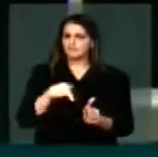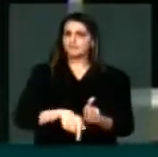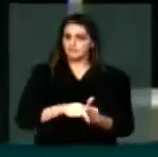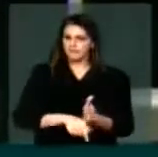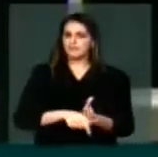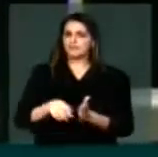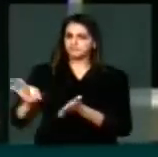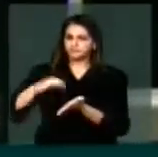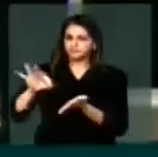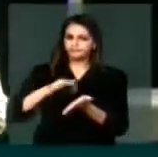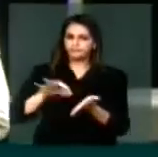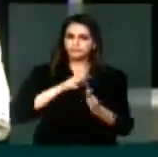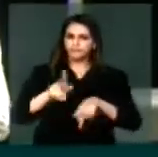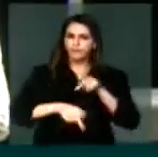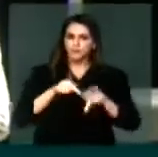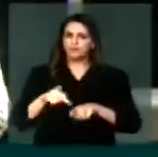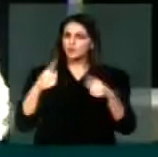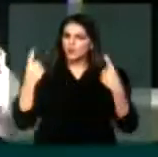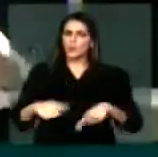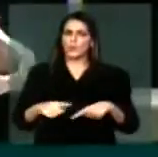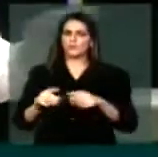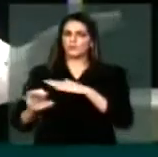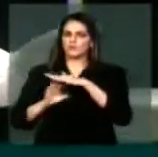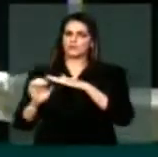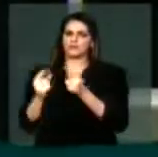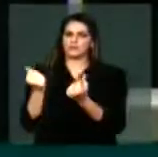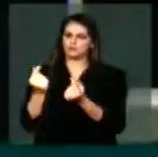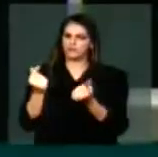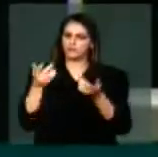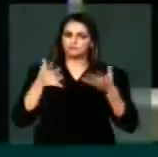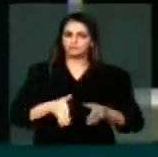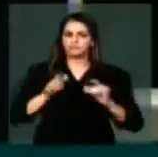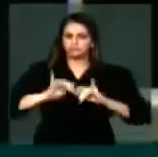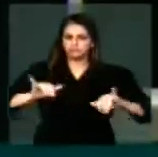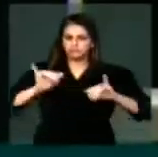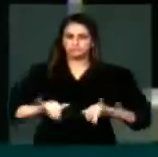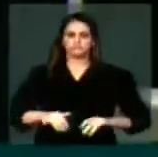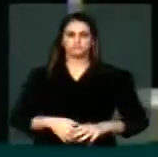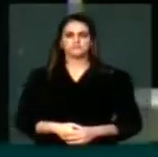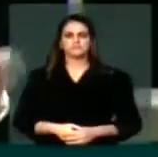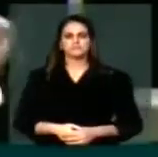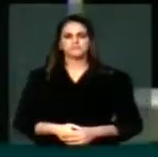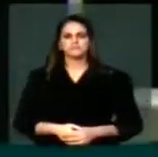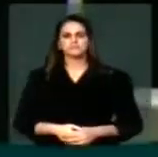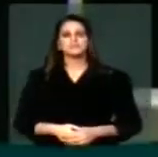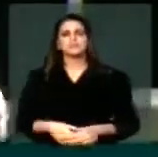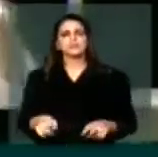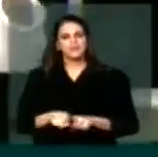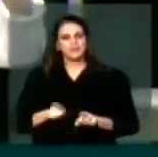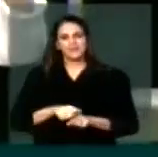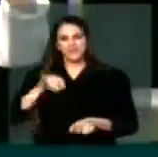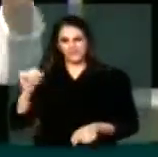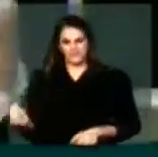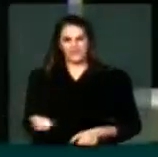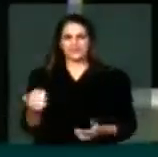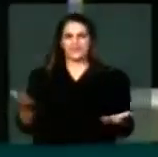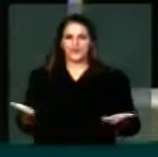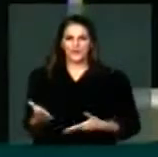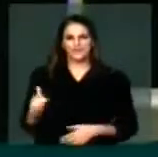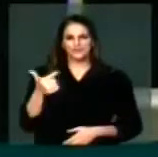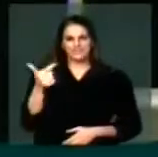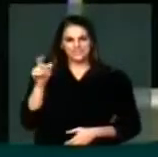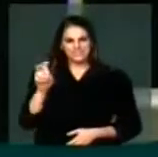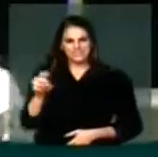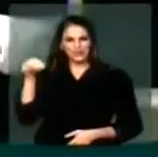vede a contribuição de empresas em campanhas eleitorais. E apenas para não perder a data, presidente, registrar hoje que 25 de